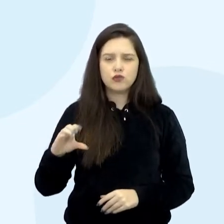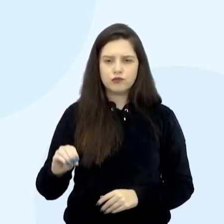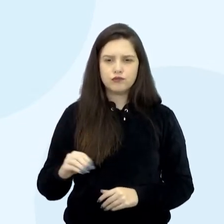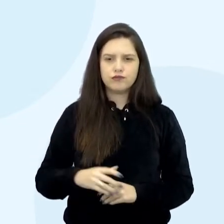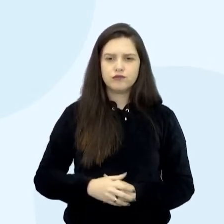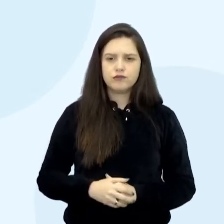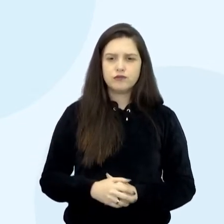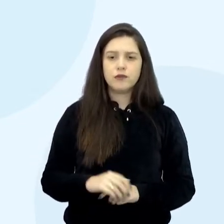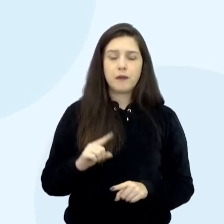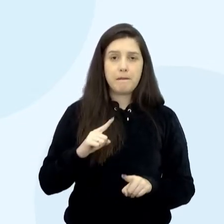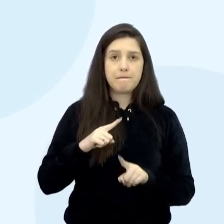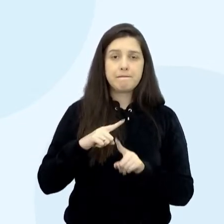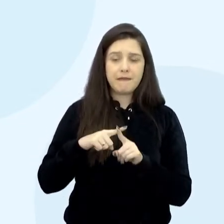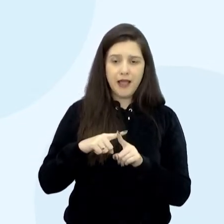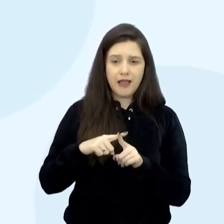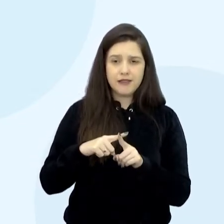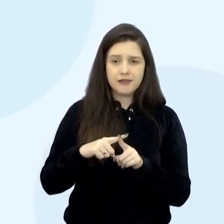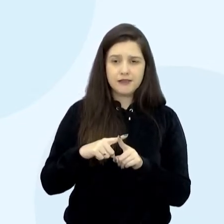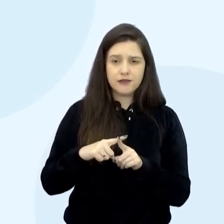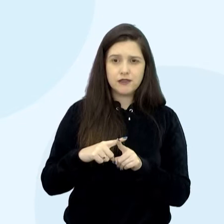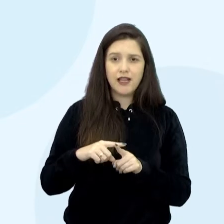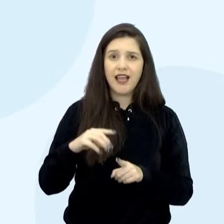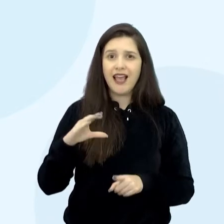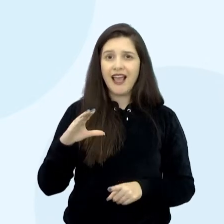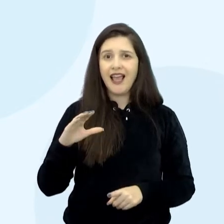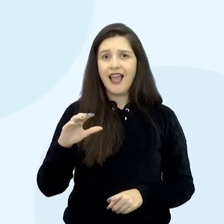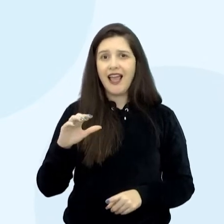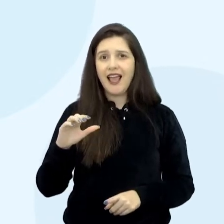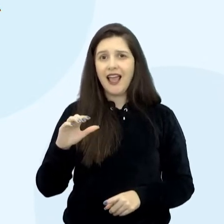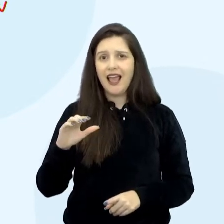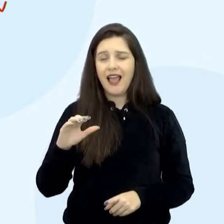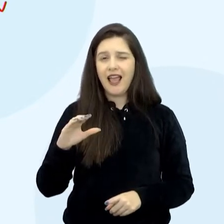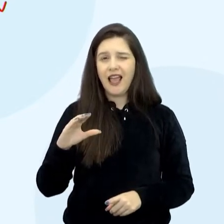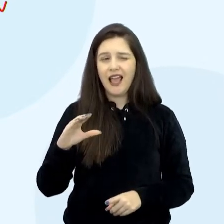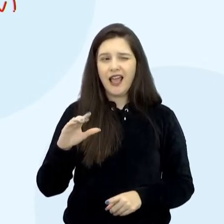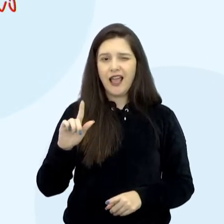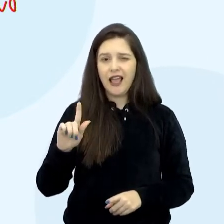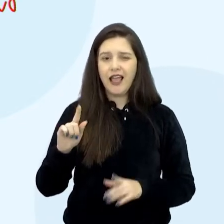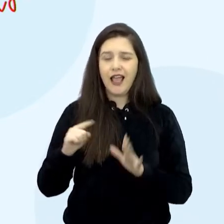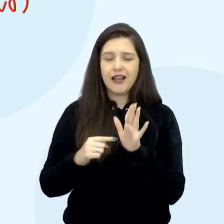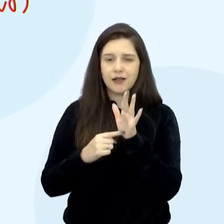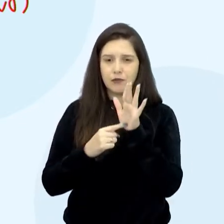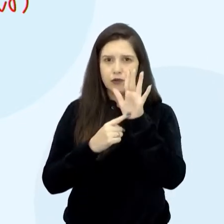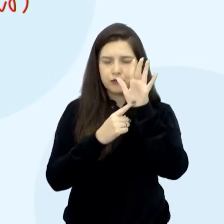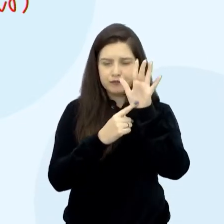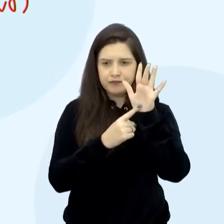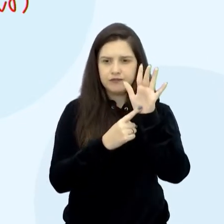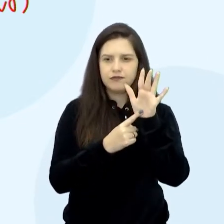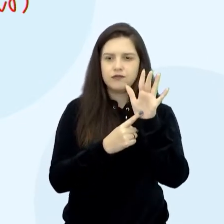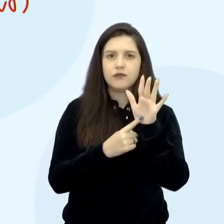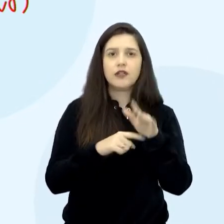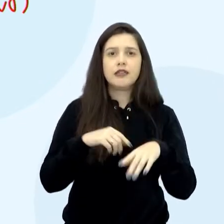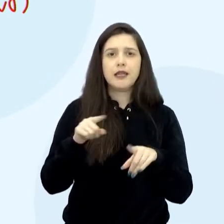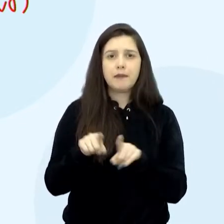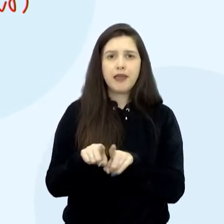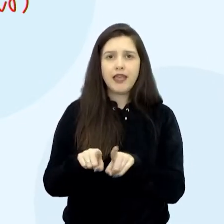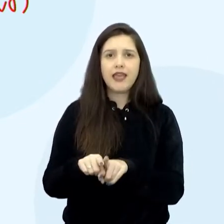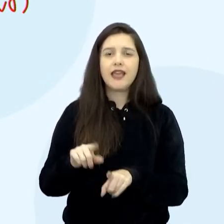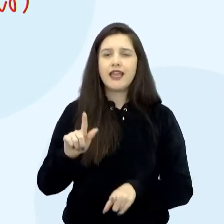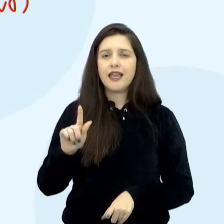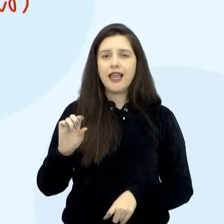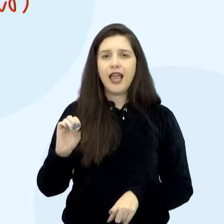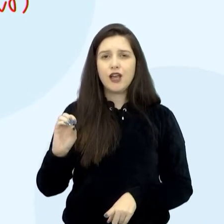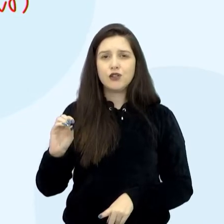né, mais gás carbônico, que está no estado gasoso,